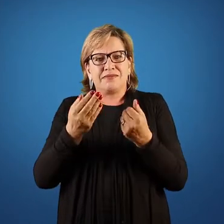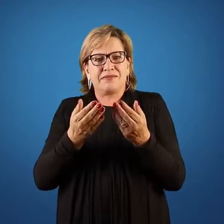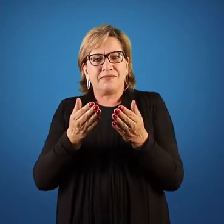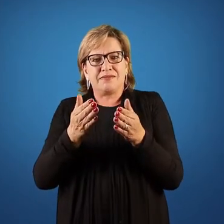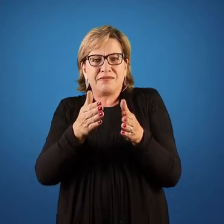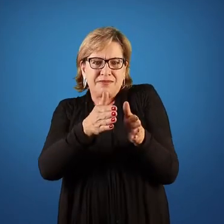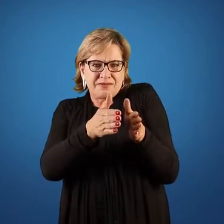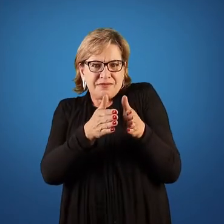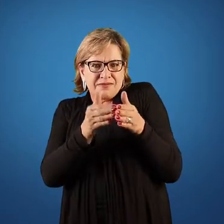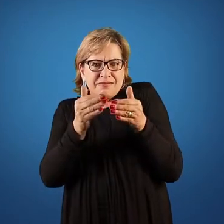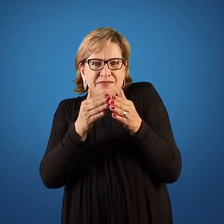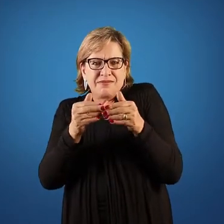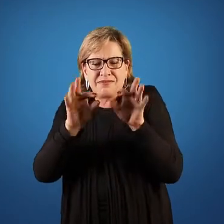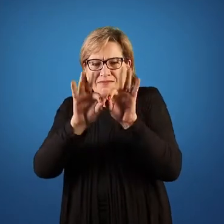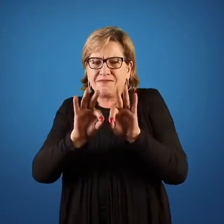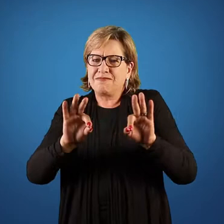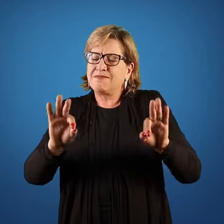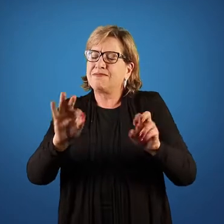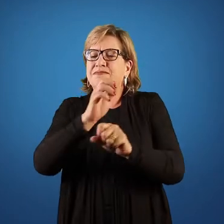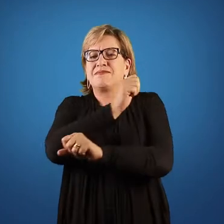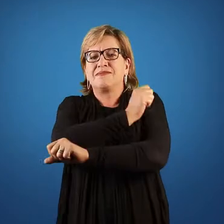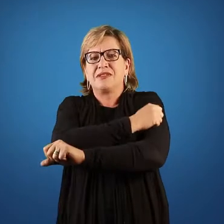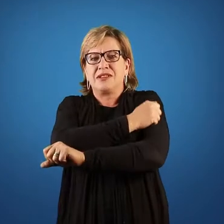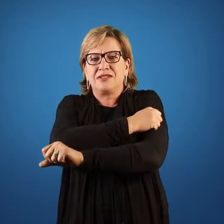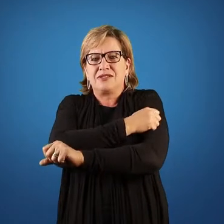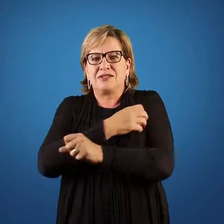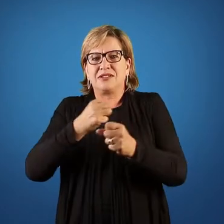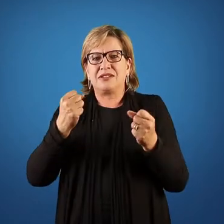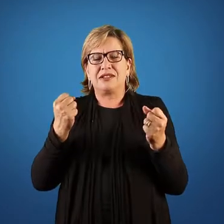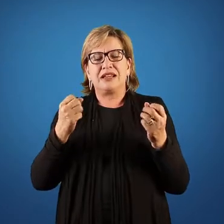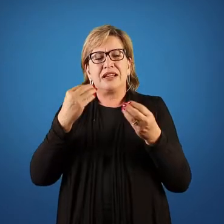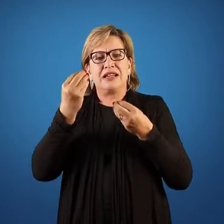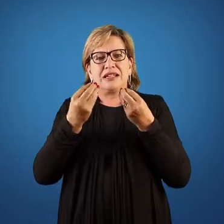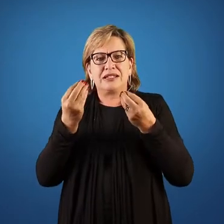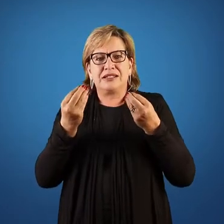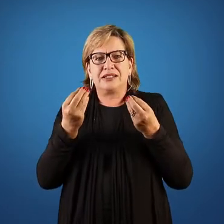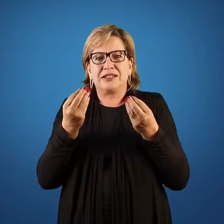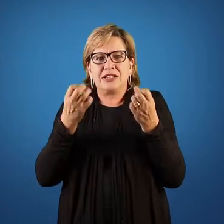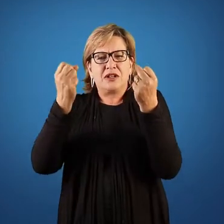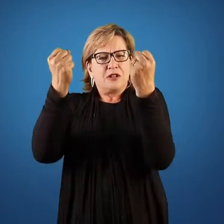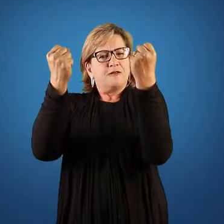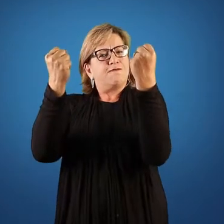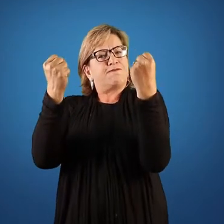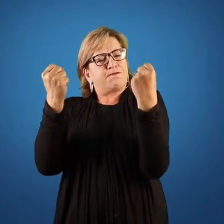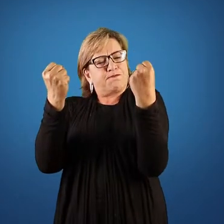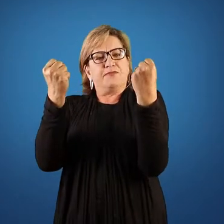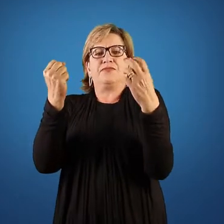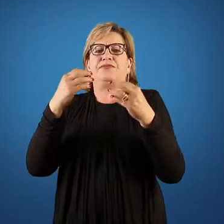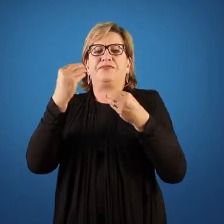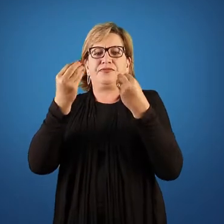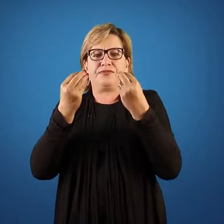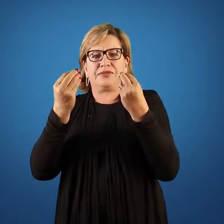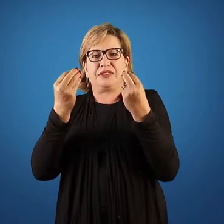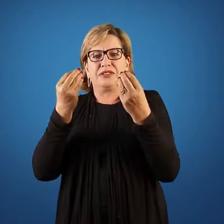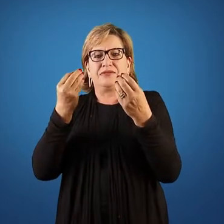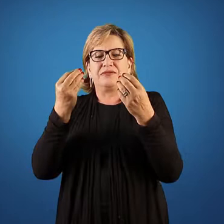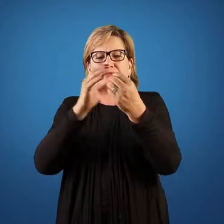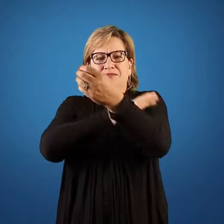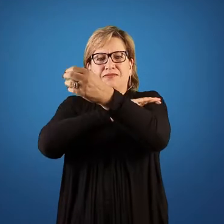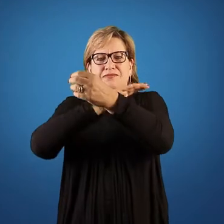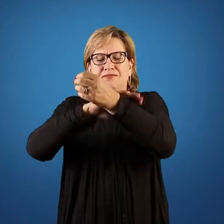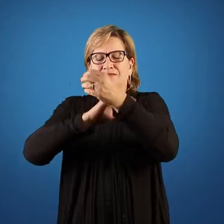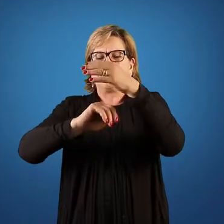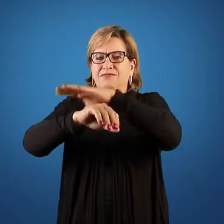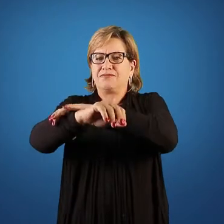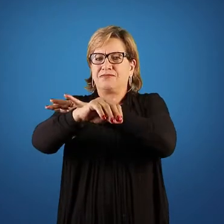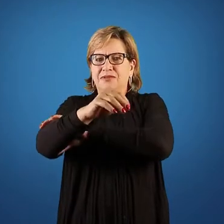pedindo aos alunos simplesmente que sustentem o peso do corpo com os braços,